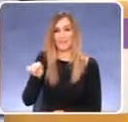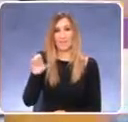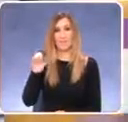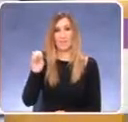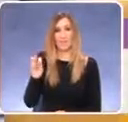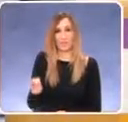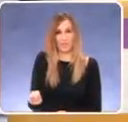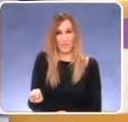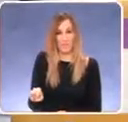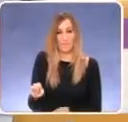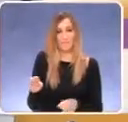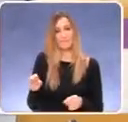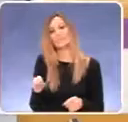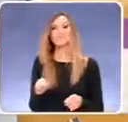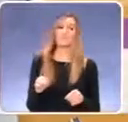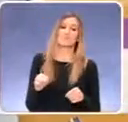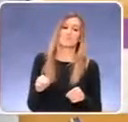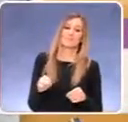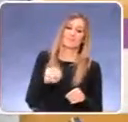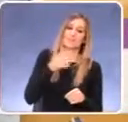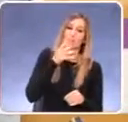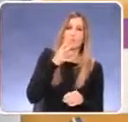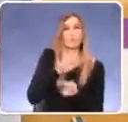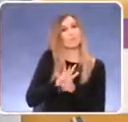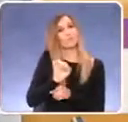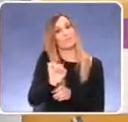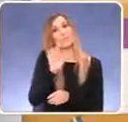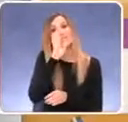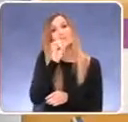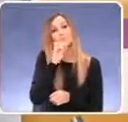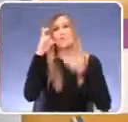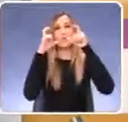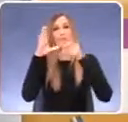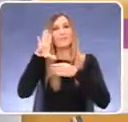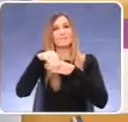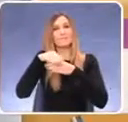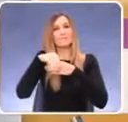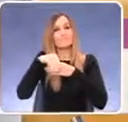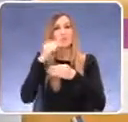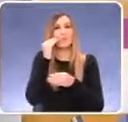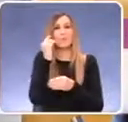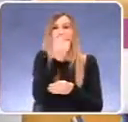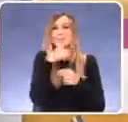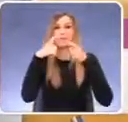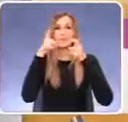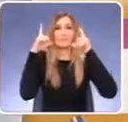portugalassorrir@hotmail.com. Explique o seu caso e, se possível, junte fotografias do estado da sua boca. É assim, não é?